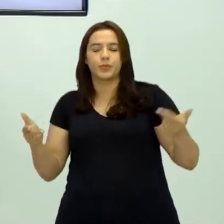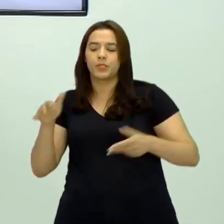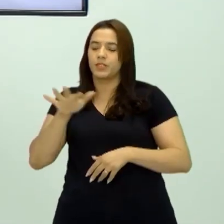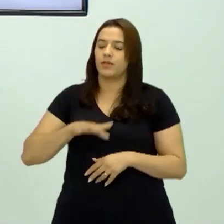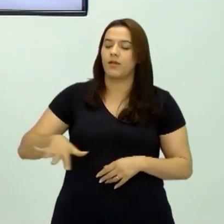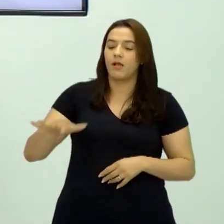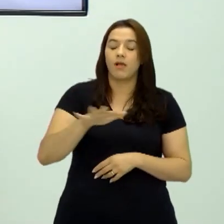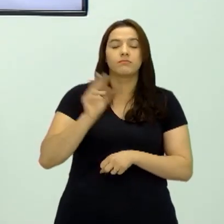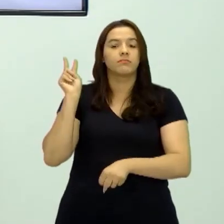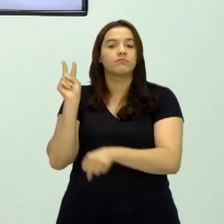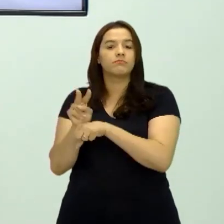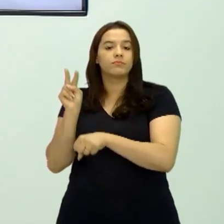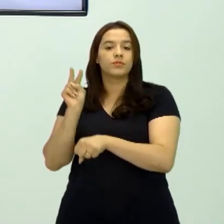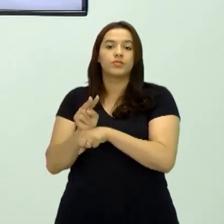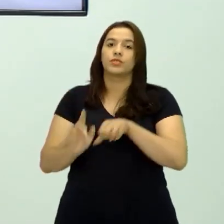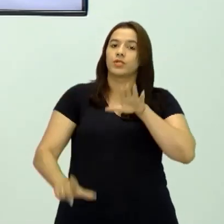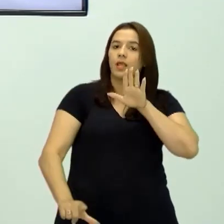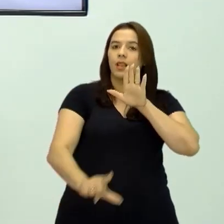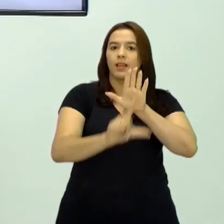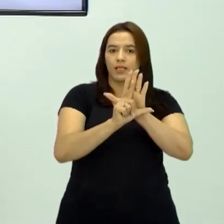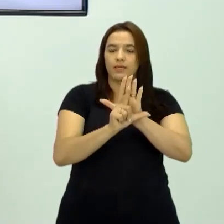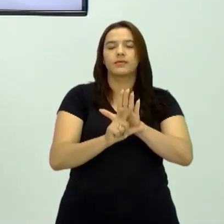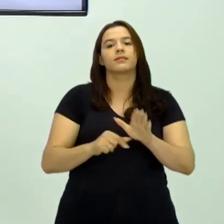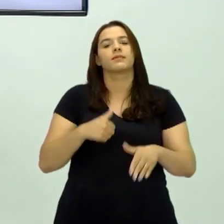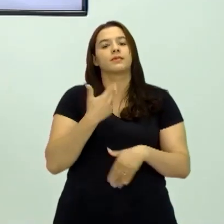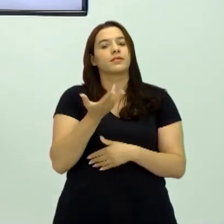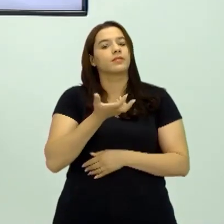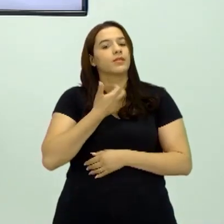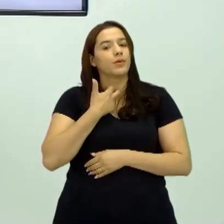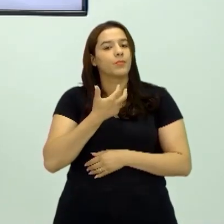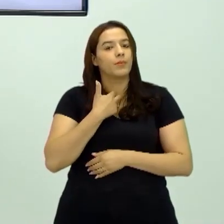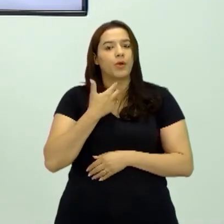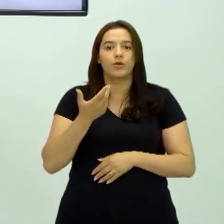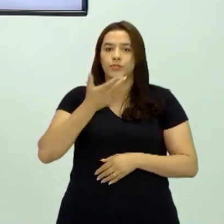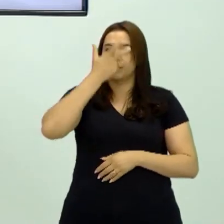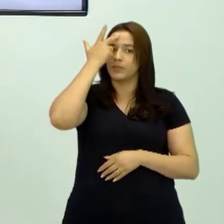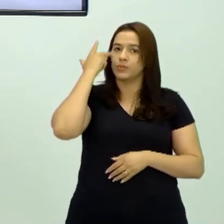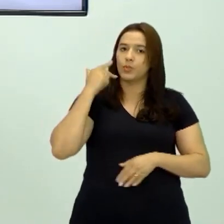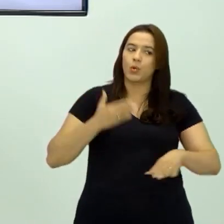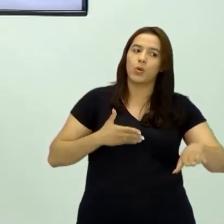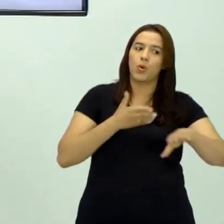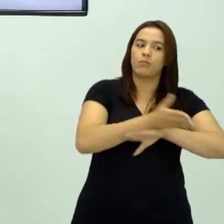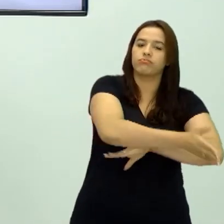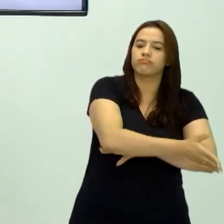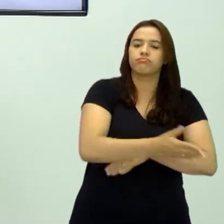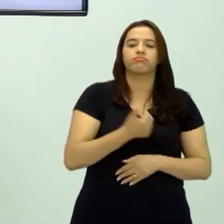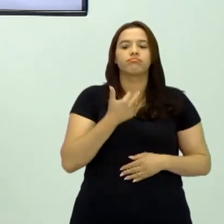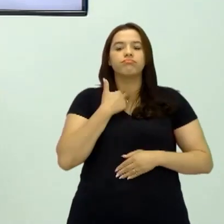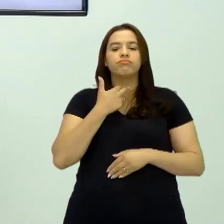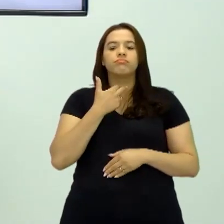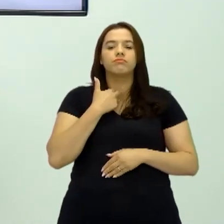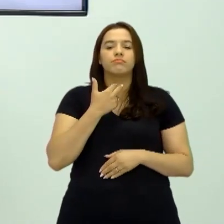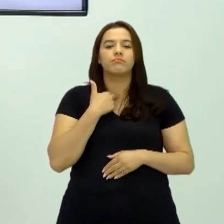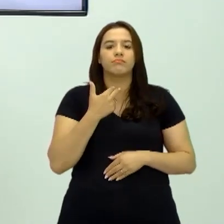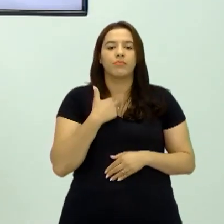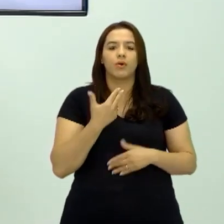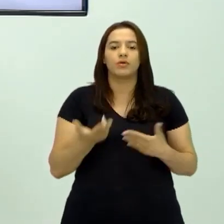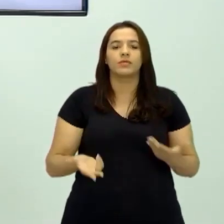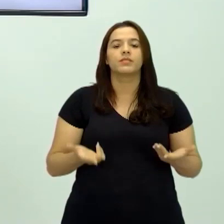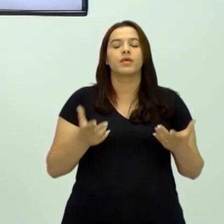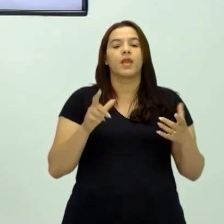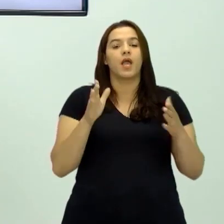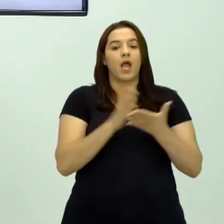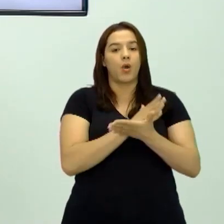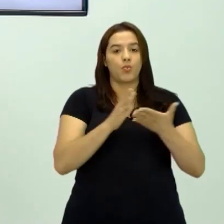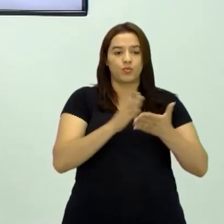né, protegidas aí por leis, né, na qual não se pode intervir, o ser humano não se pode intervir, apesar das comunidades